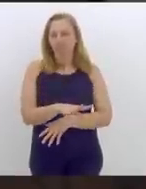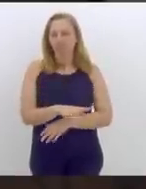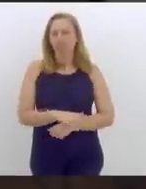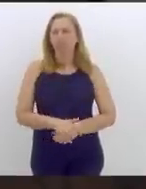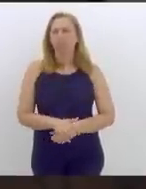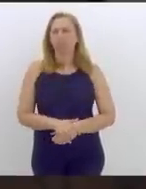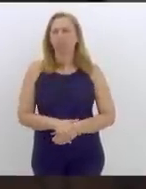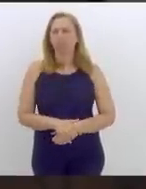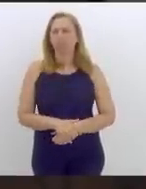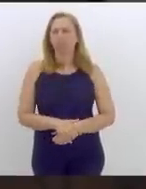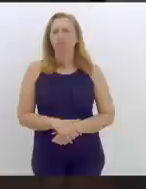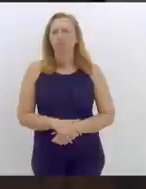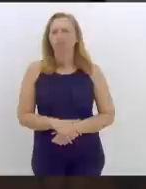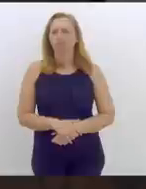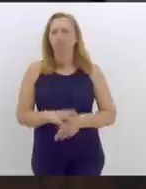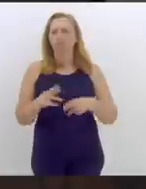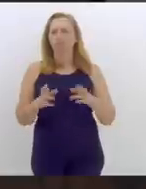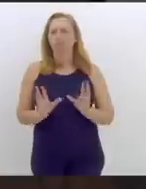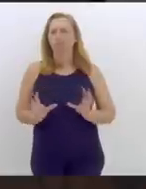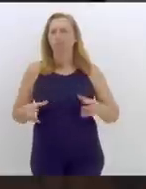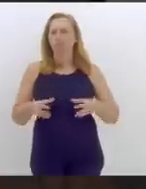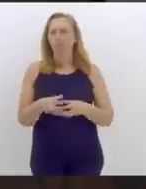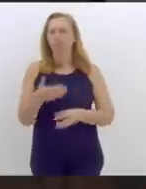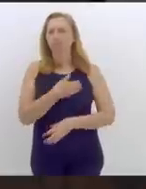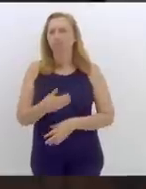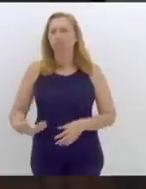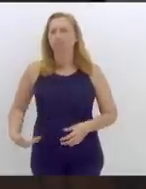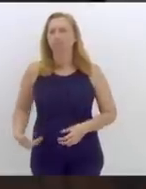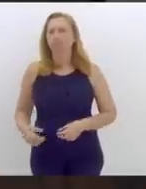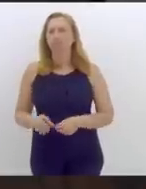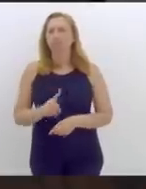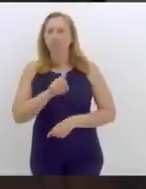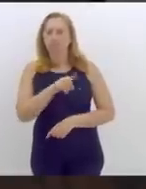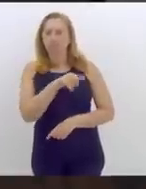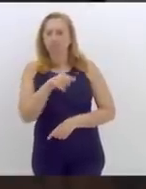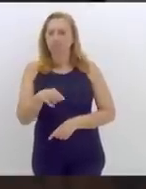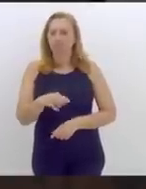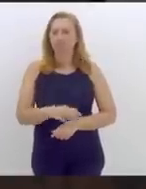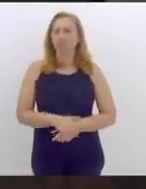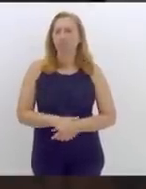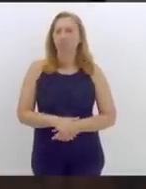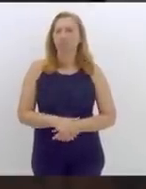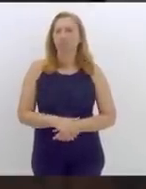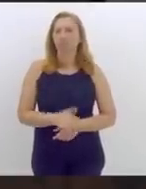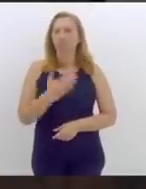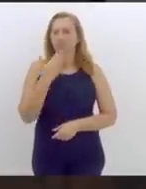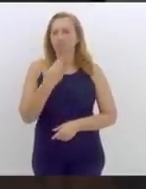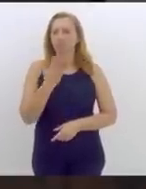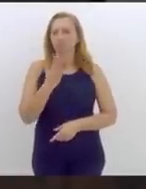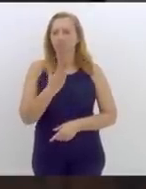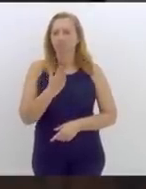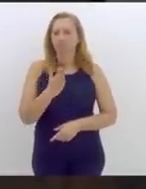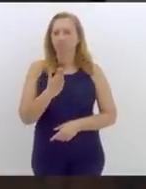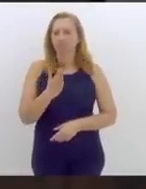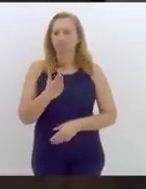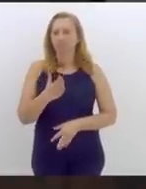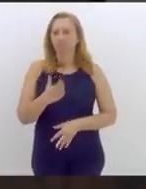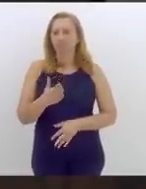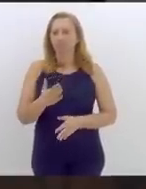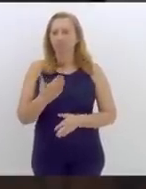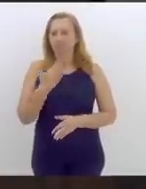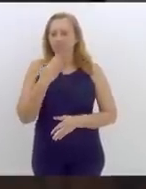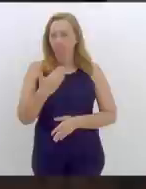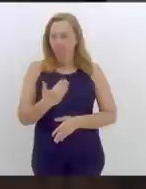última audiência pública sobre os excluídos e foi pedido diretamente a minha pessoa tá